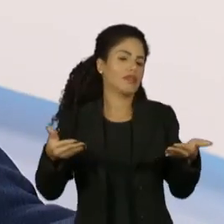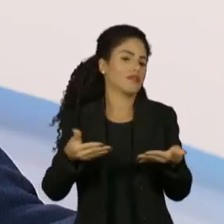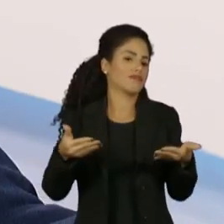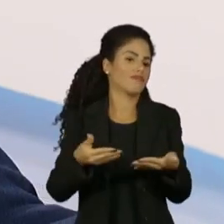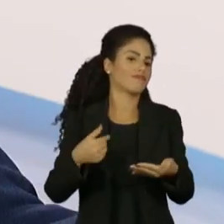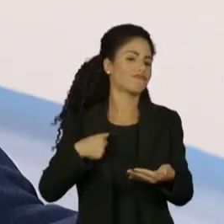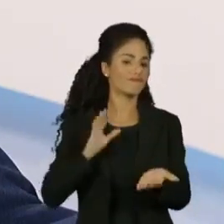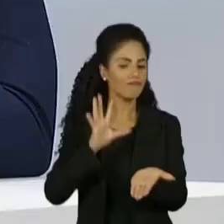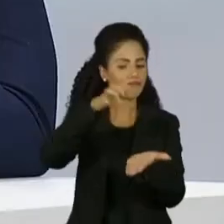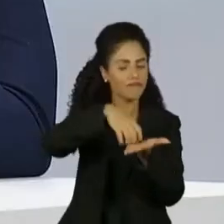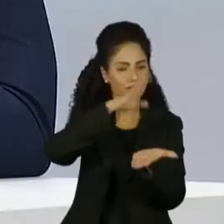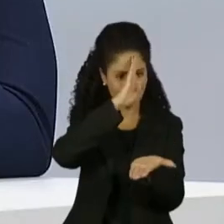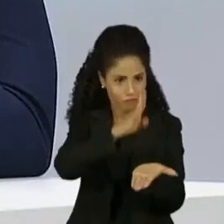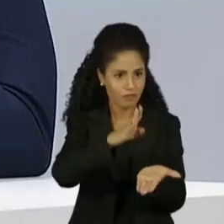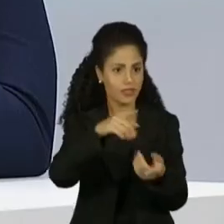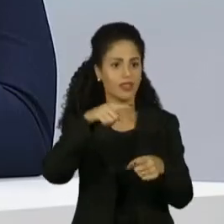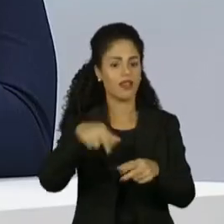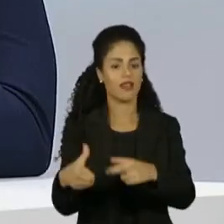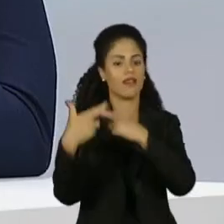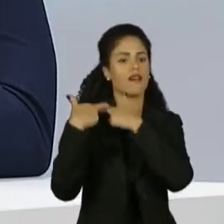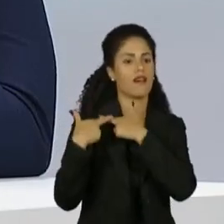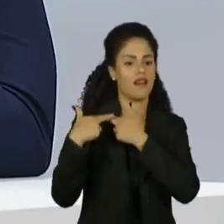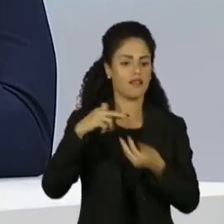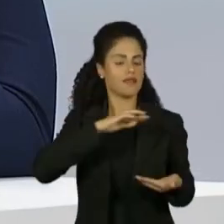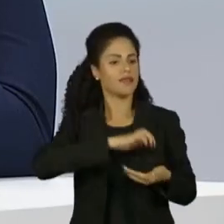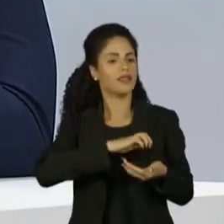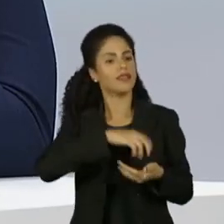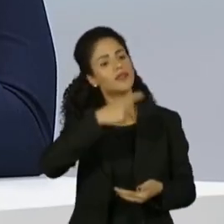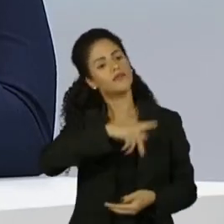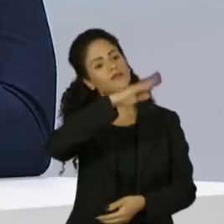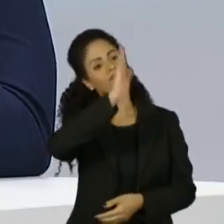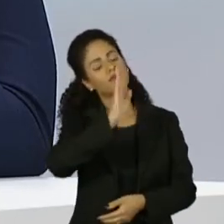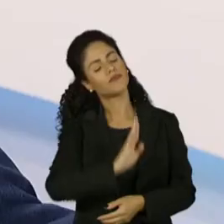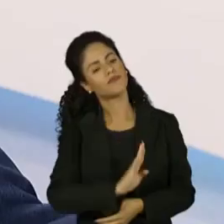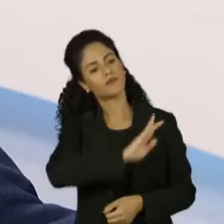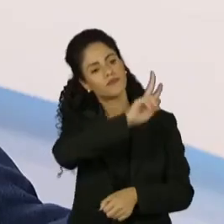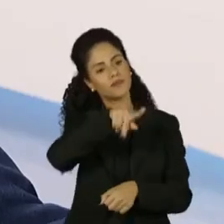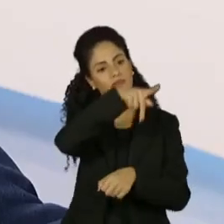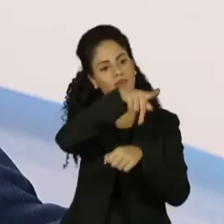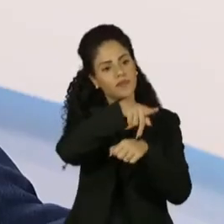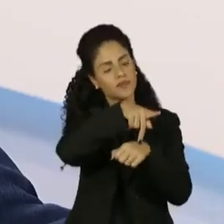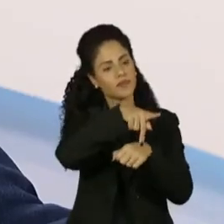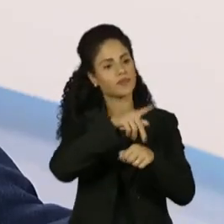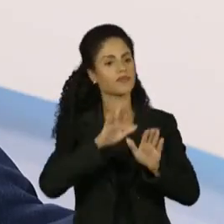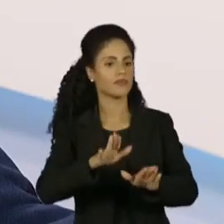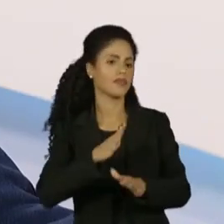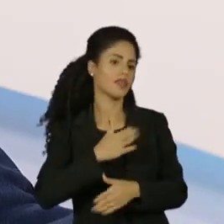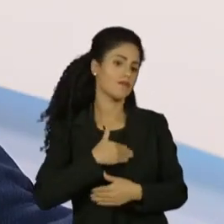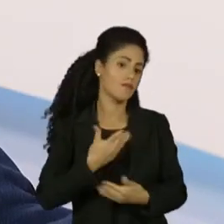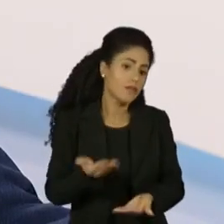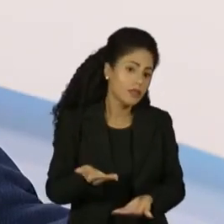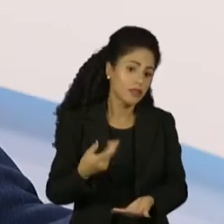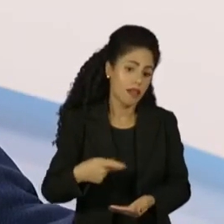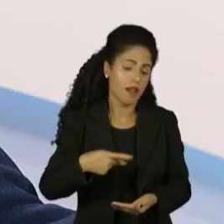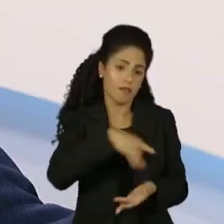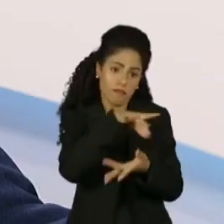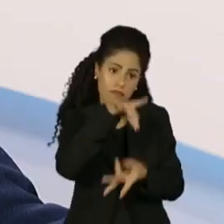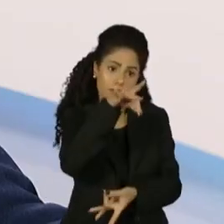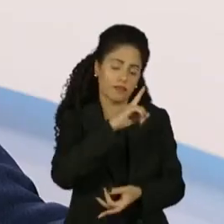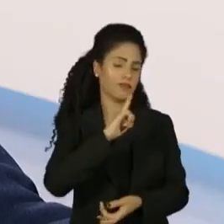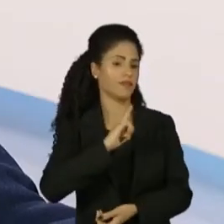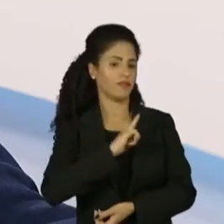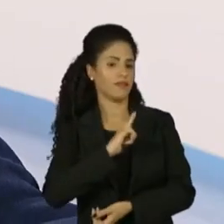a centralidade do papel político que o STF tem hoje no país. Quando eu comecei falando que é uma disfuncionalidade na nossa